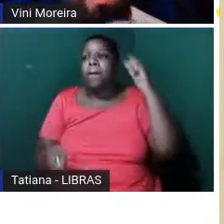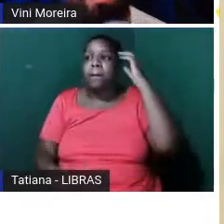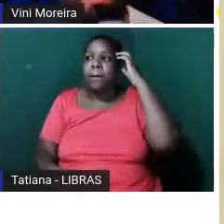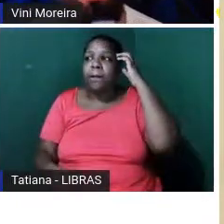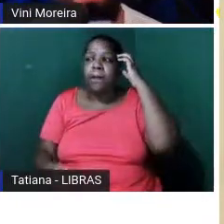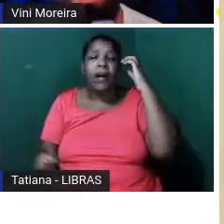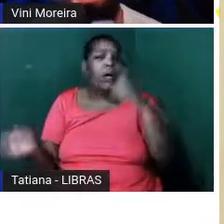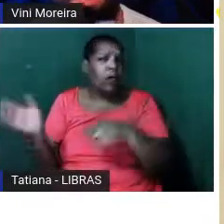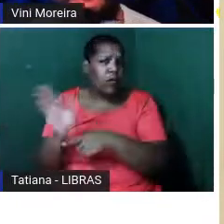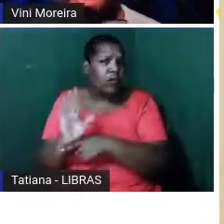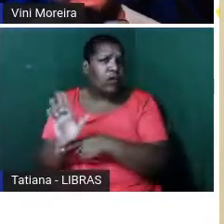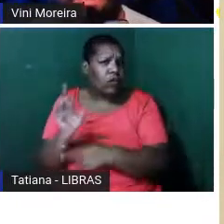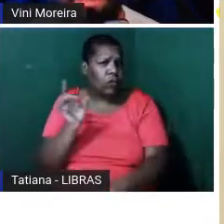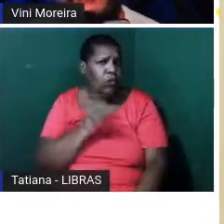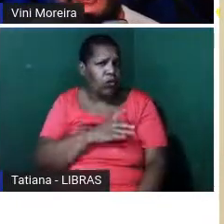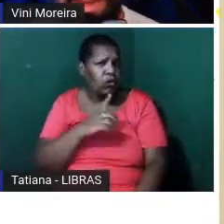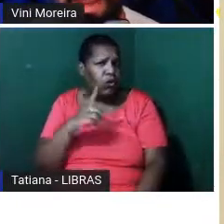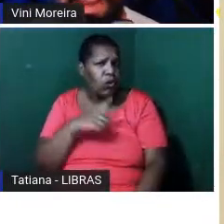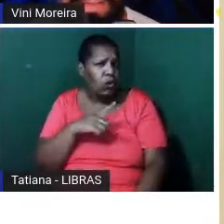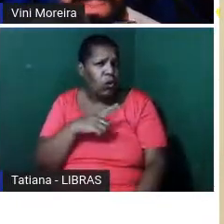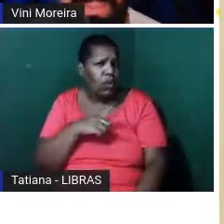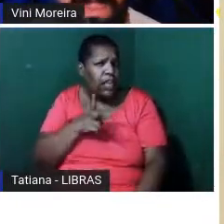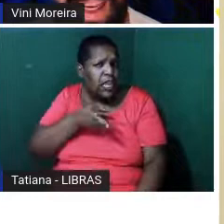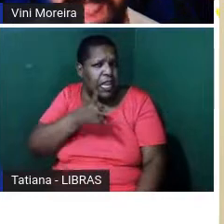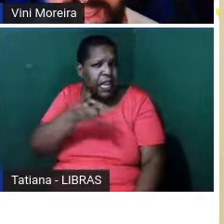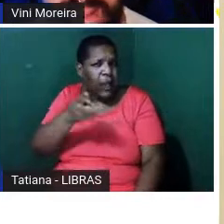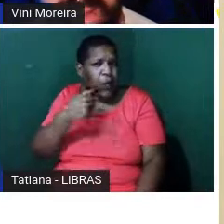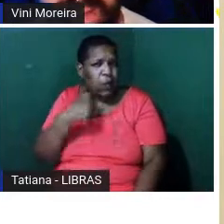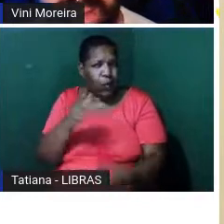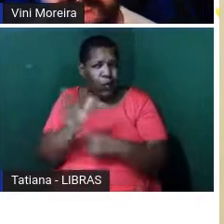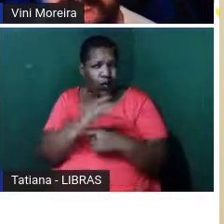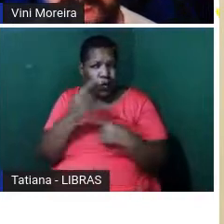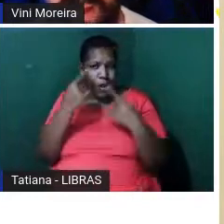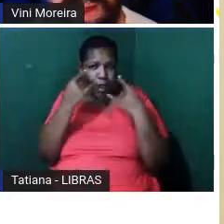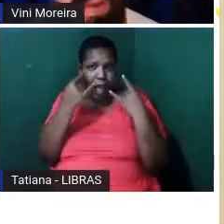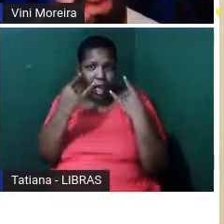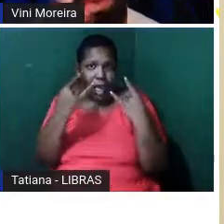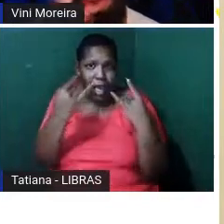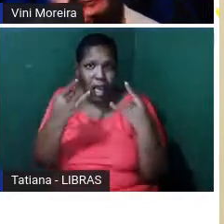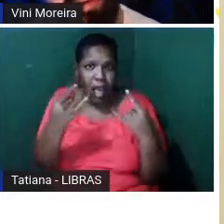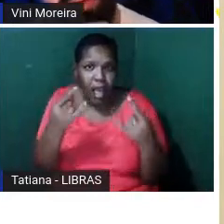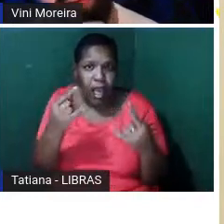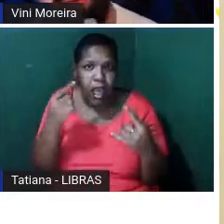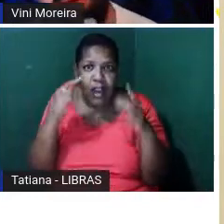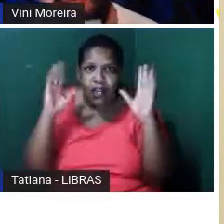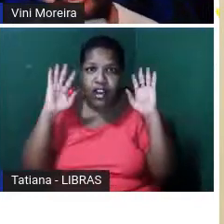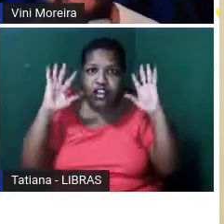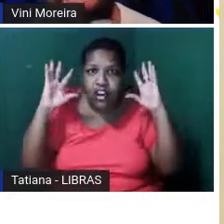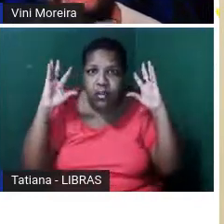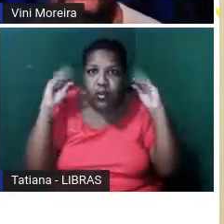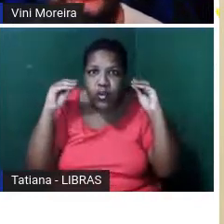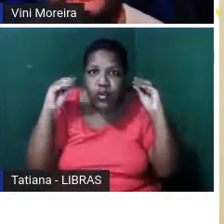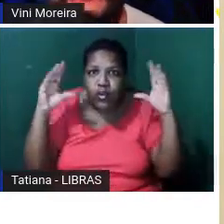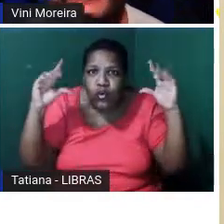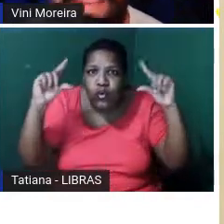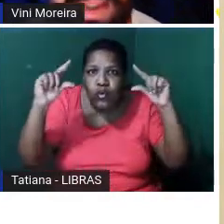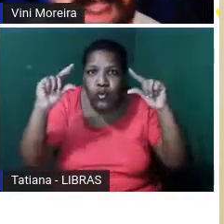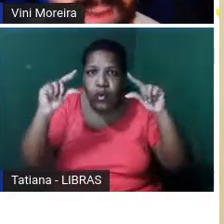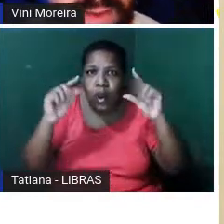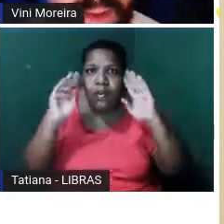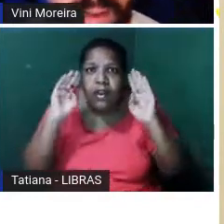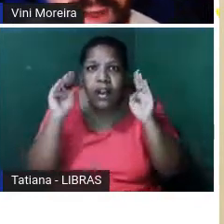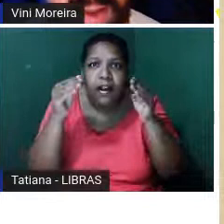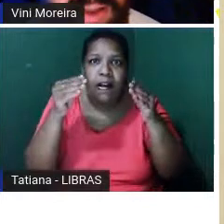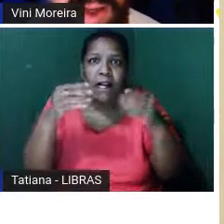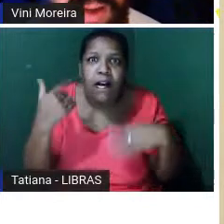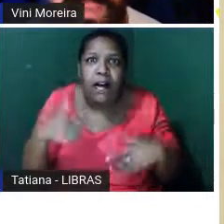filmes de terror tem muito isso toda vez que o filme quer tipo prender a atenção Ele vai te cheirar o som e você começa